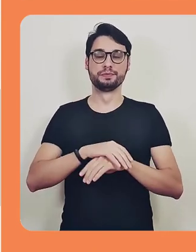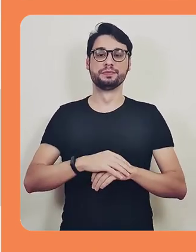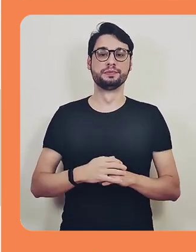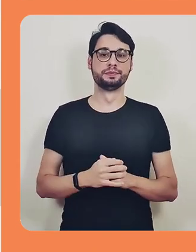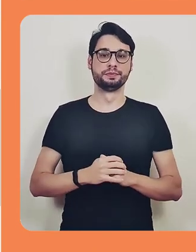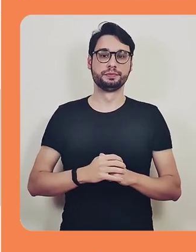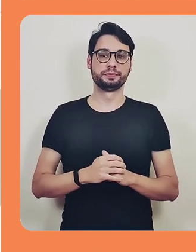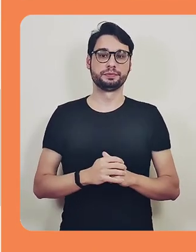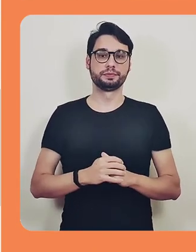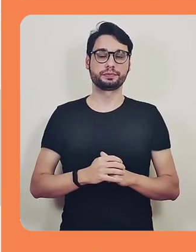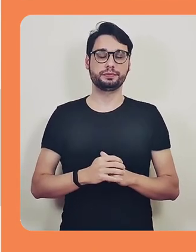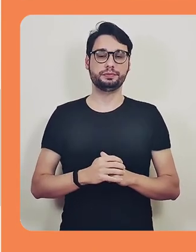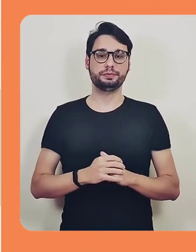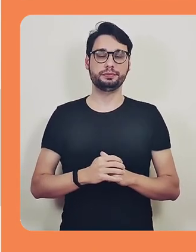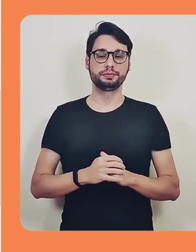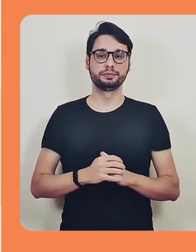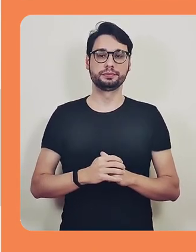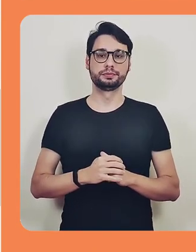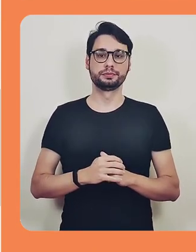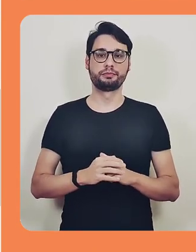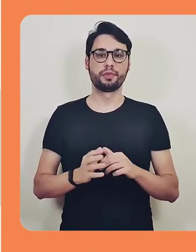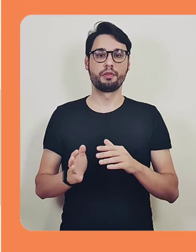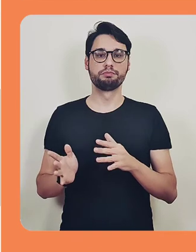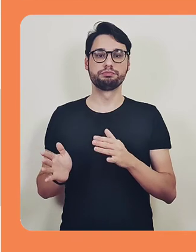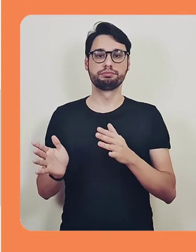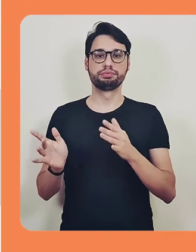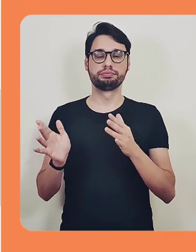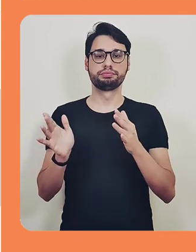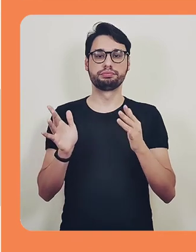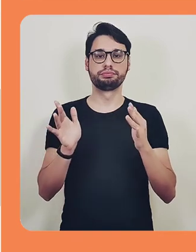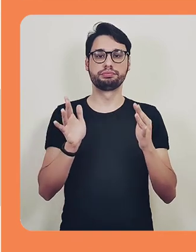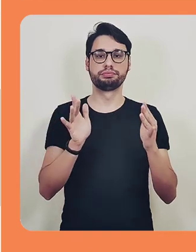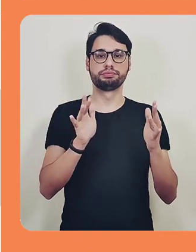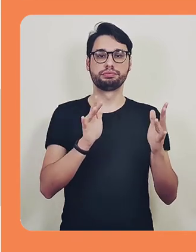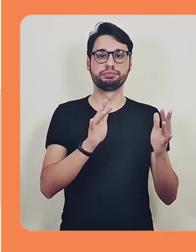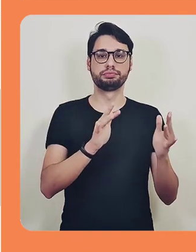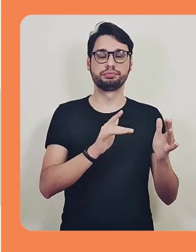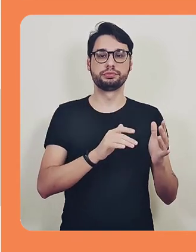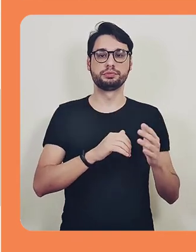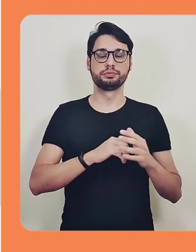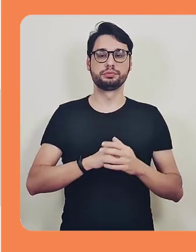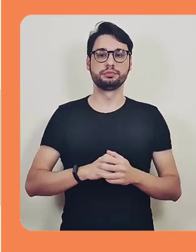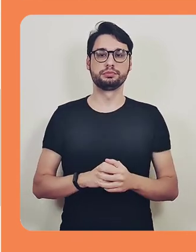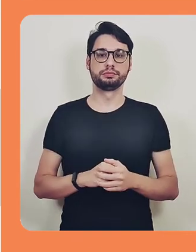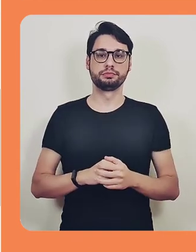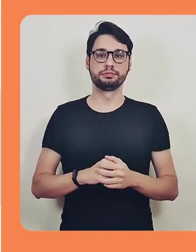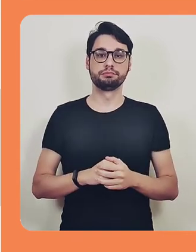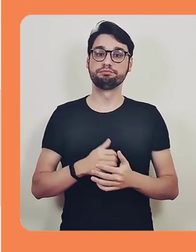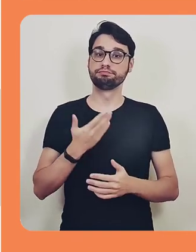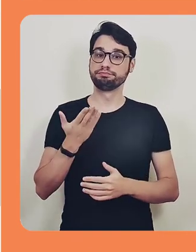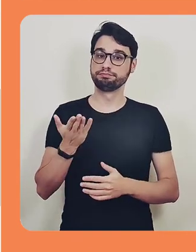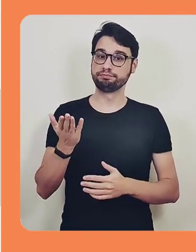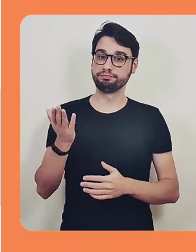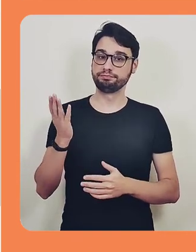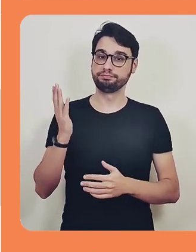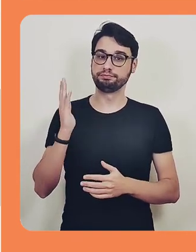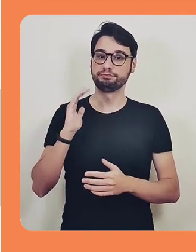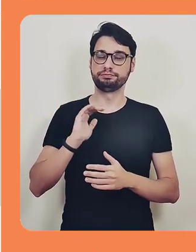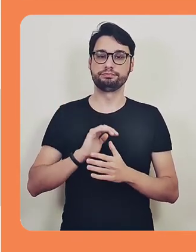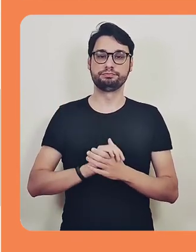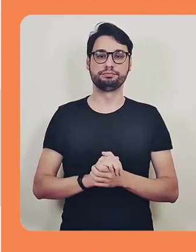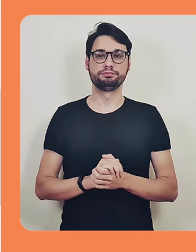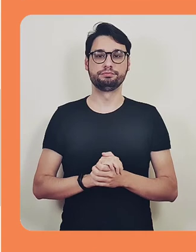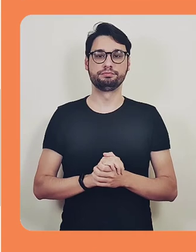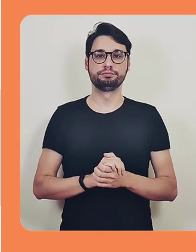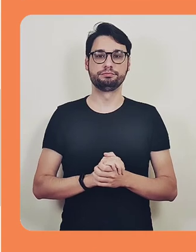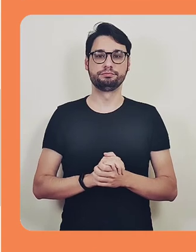Bom, veremos como fica. Então, ao dar play, né, o senhor Anderson